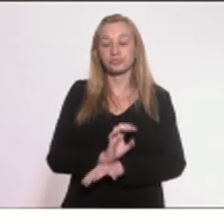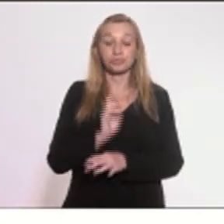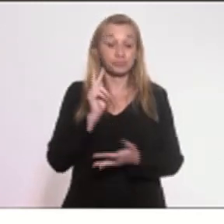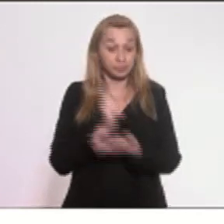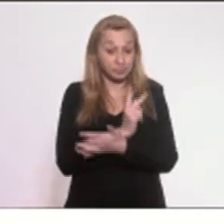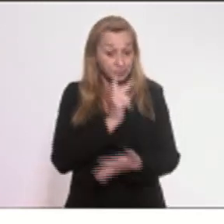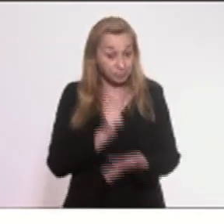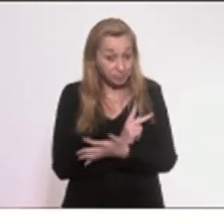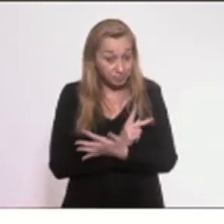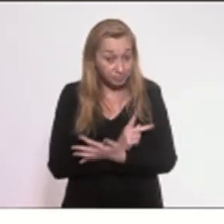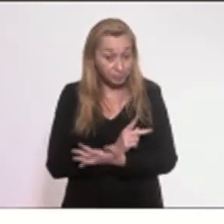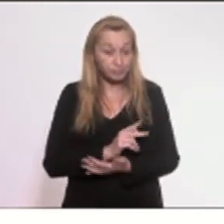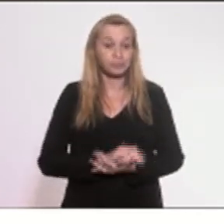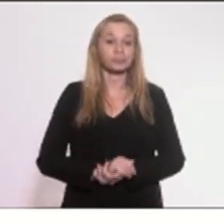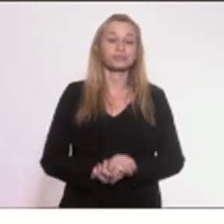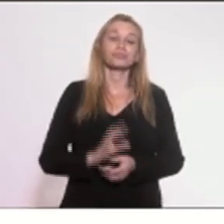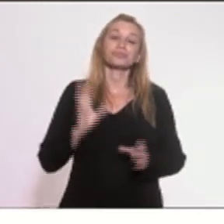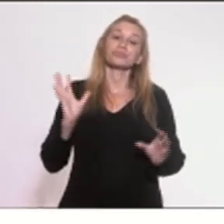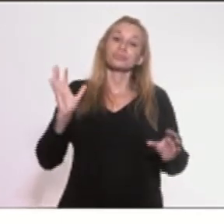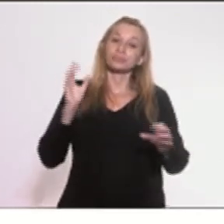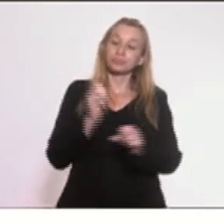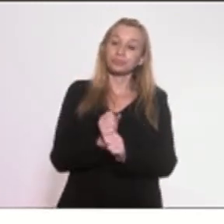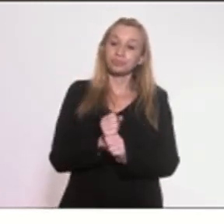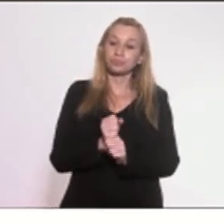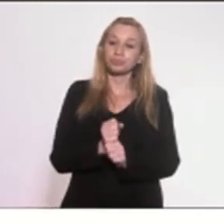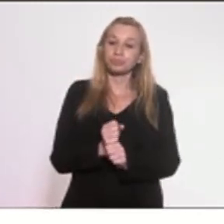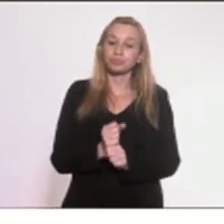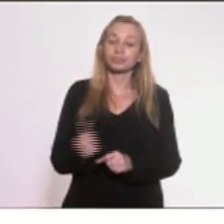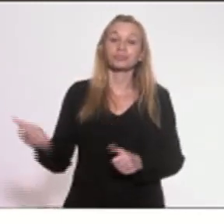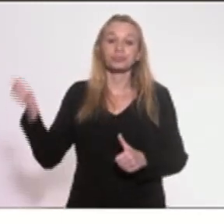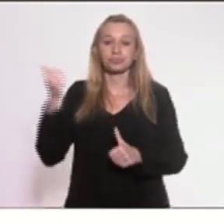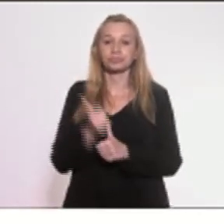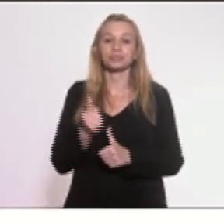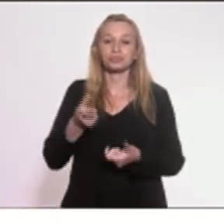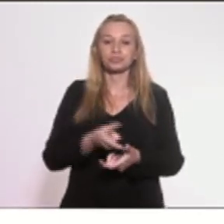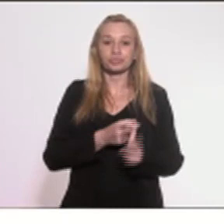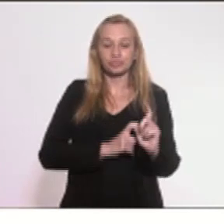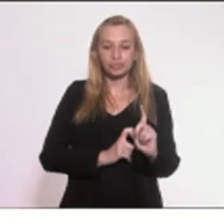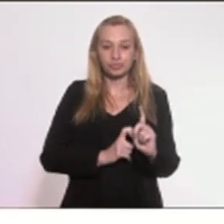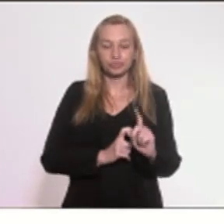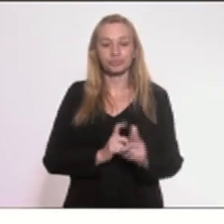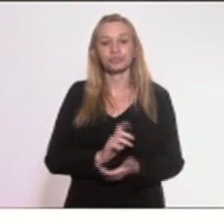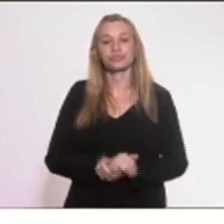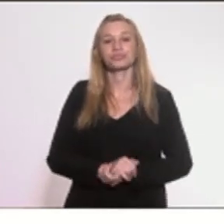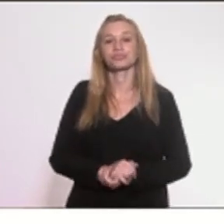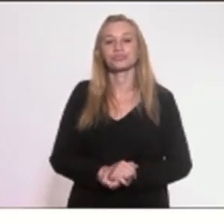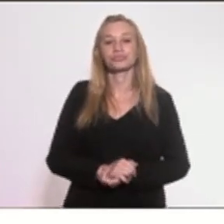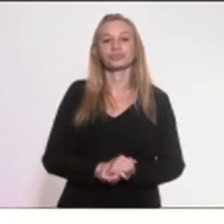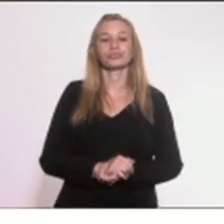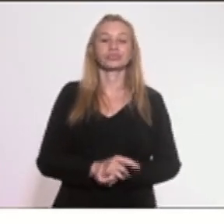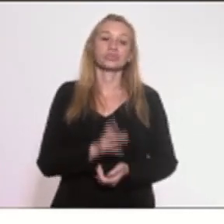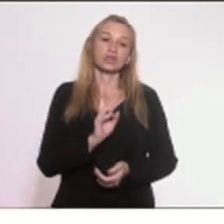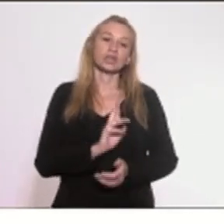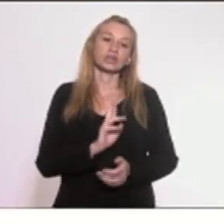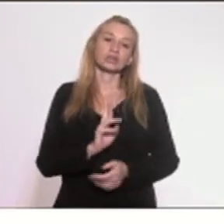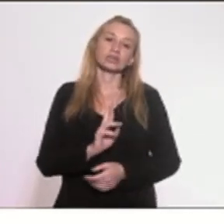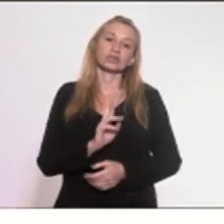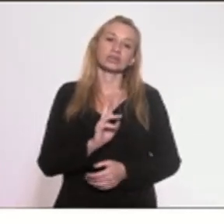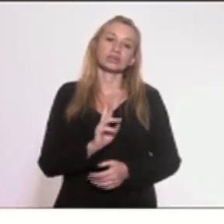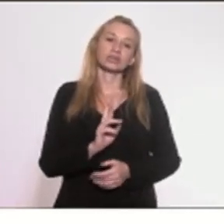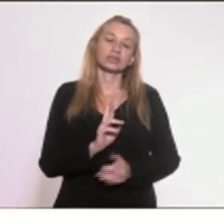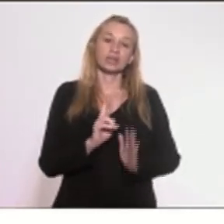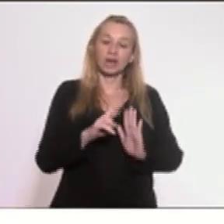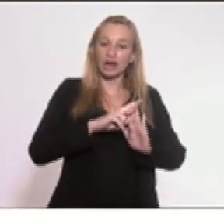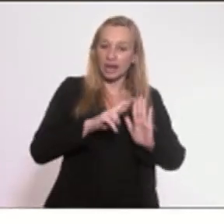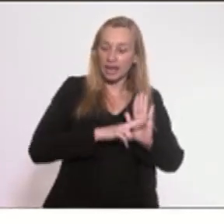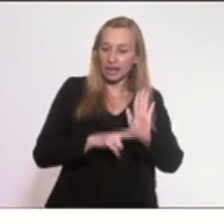inadimplente e calculou sobre a dívida a regra da inadimplência,